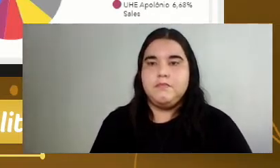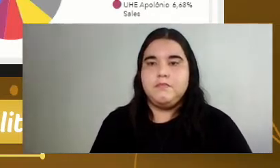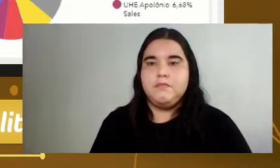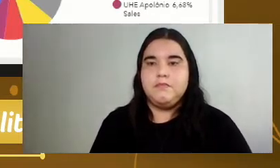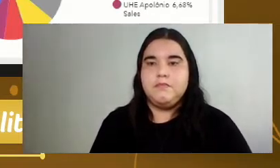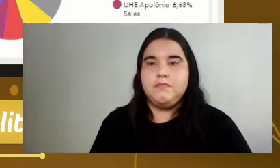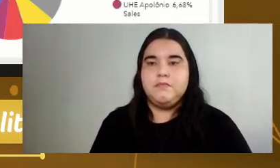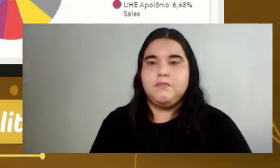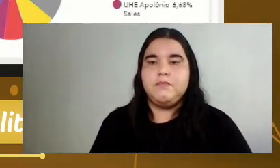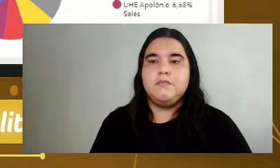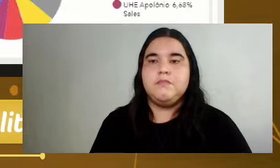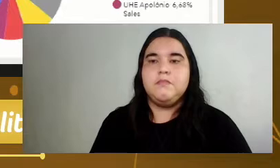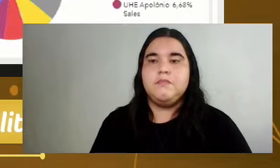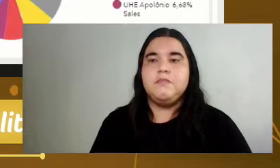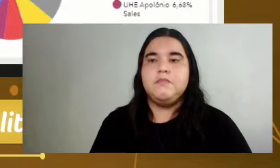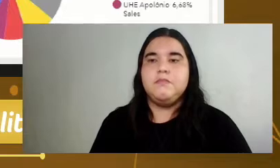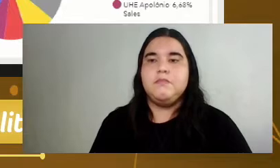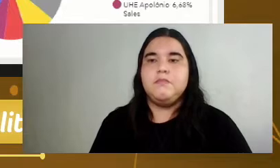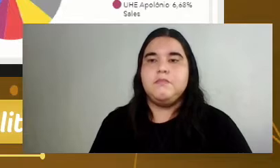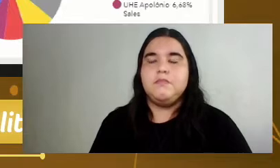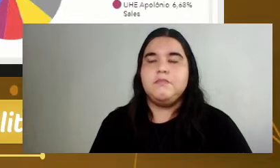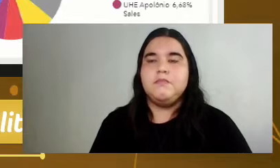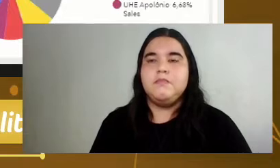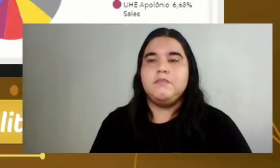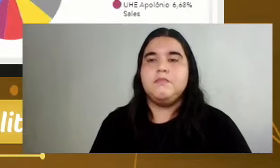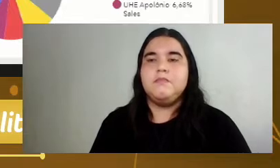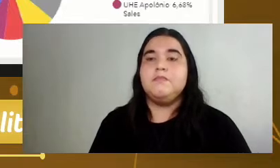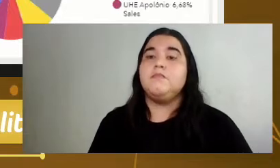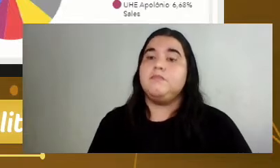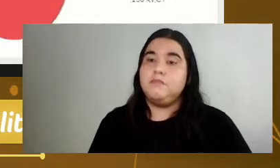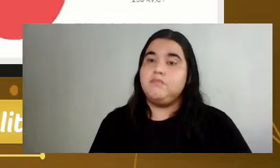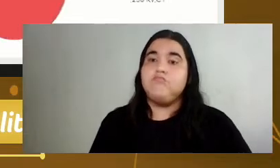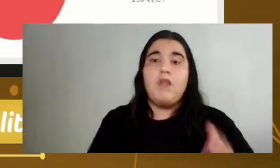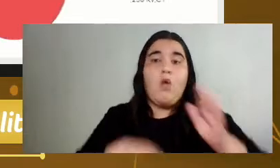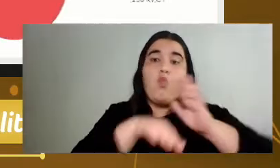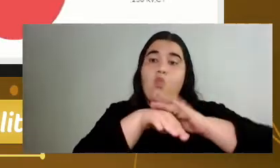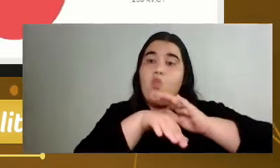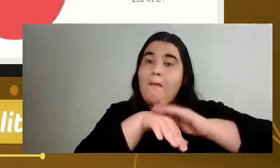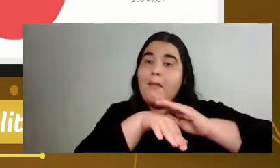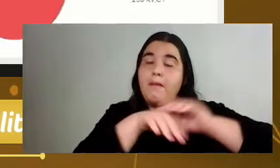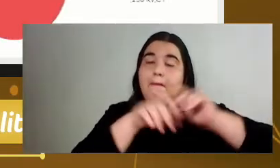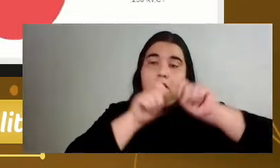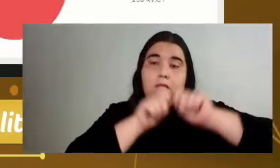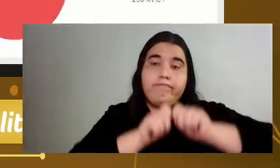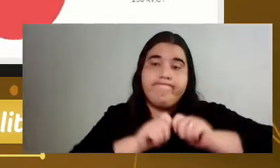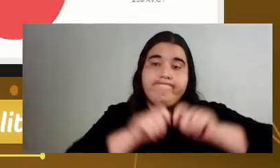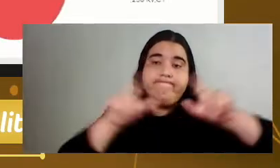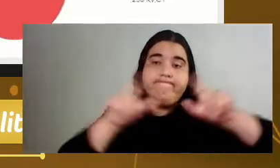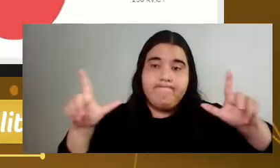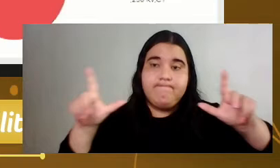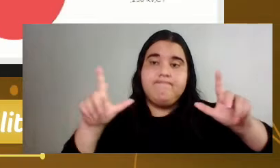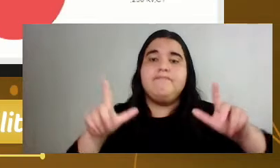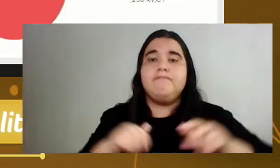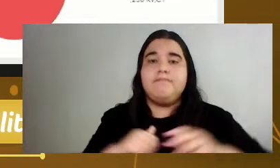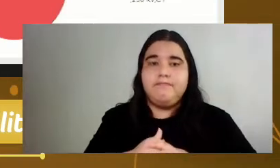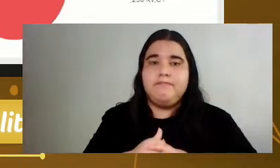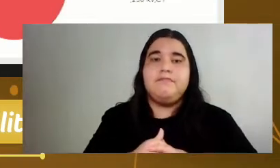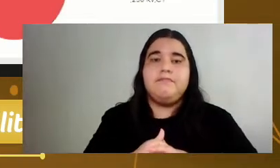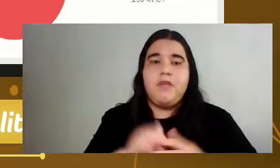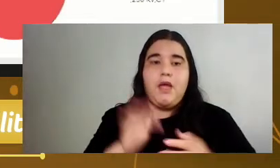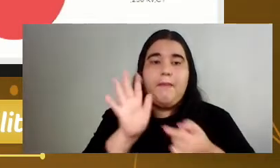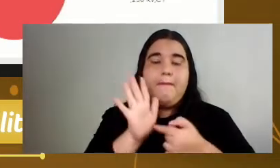Esse F2 Goianinha, vamos lá. Aí automaticamente ele já dá um zoom nessa linha, né? Ele pega toda essa linha e